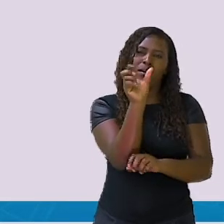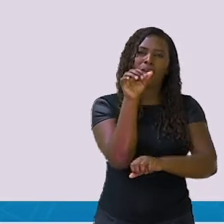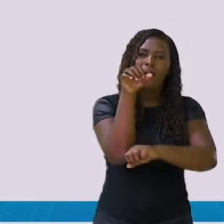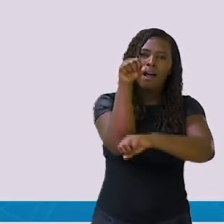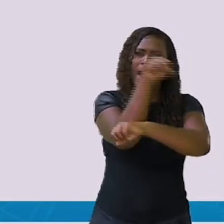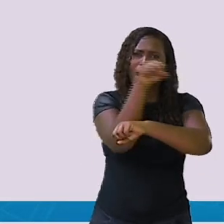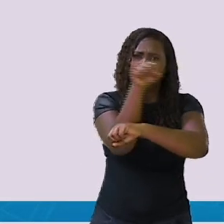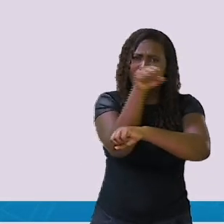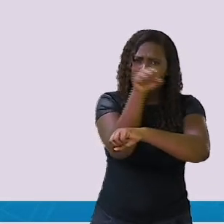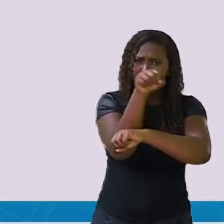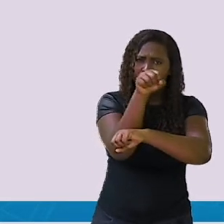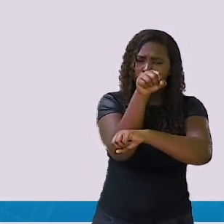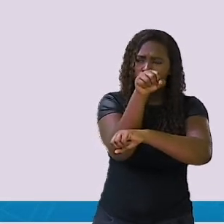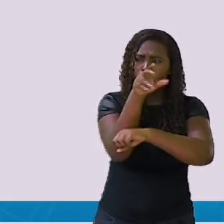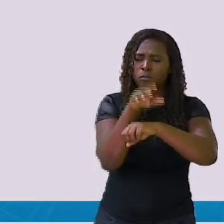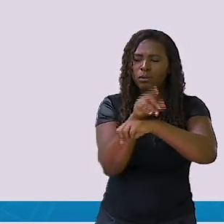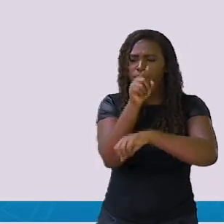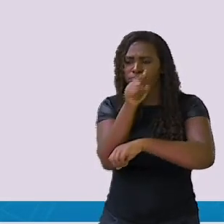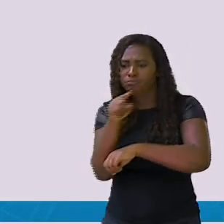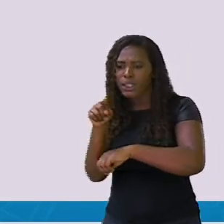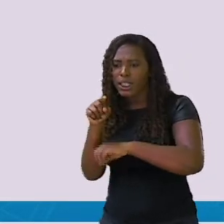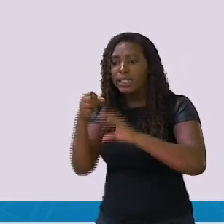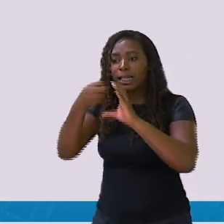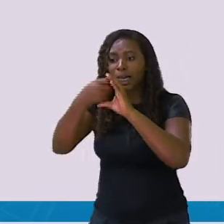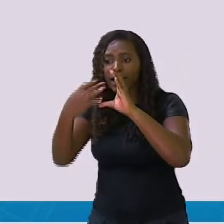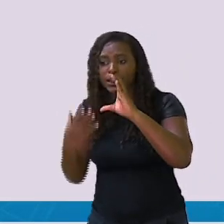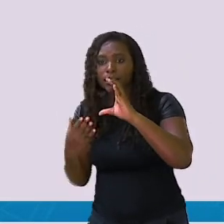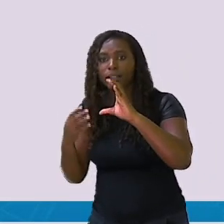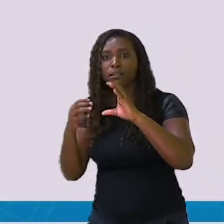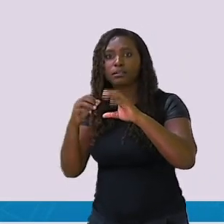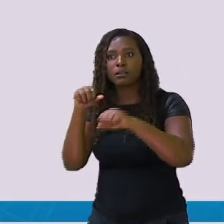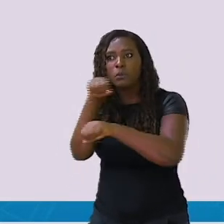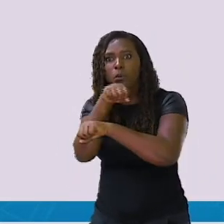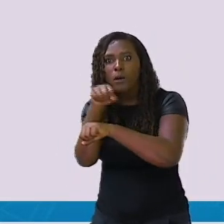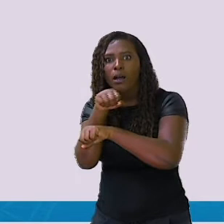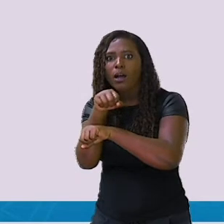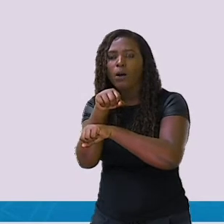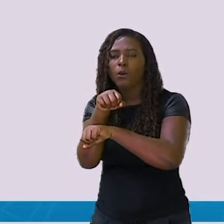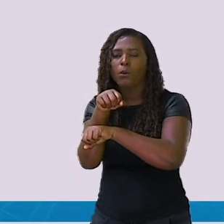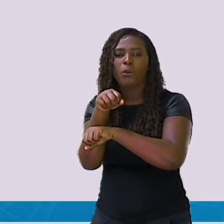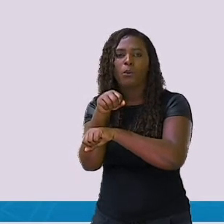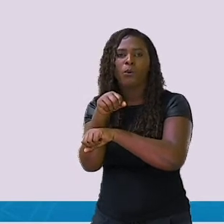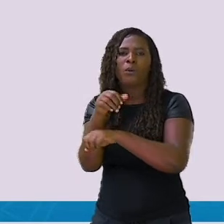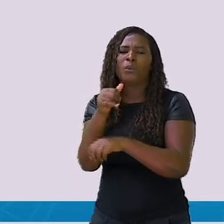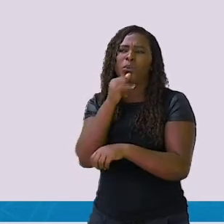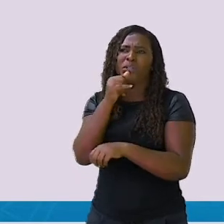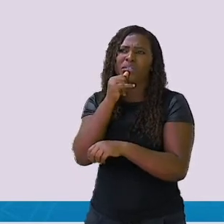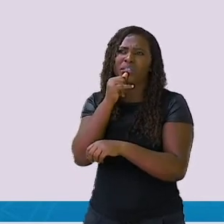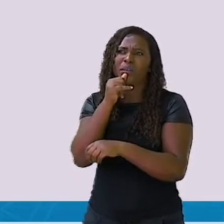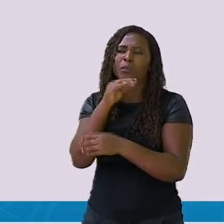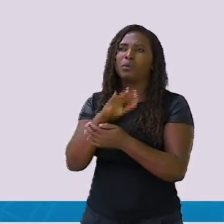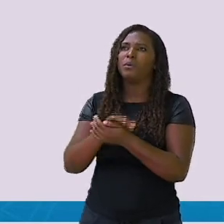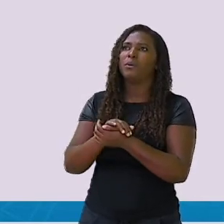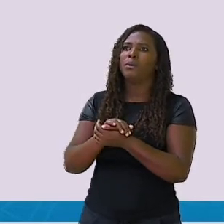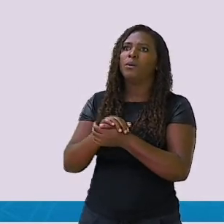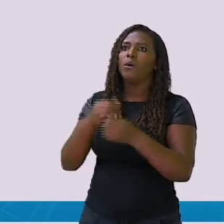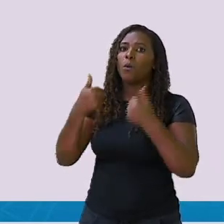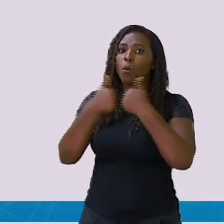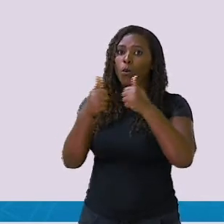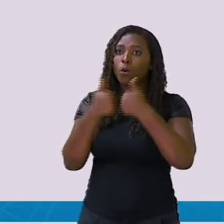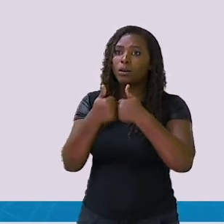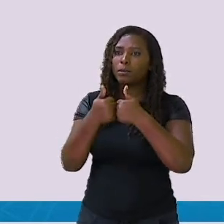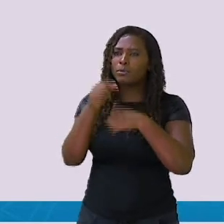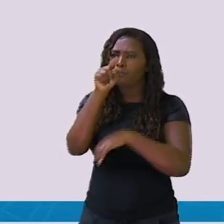bicicleta aqui, você vai falar características da bicicleta. Ônibus, características do ônibus. Então, você pode ir